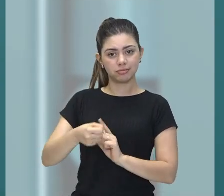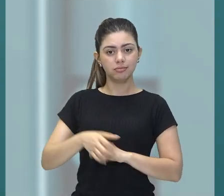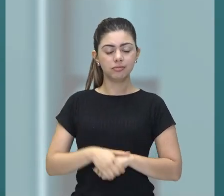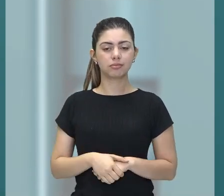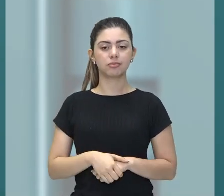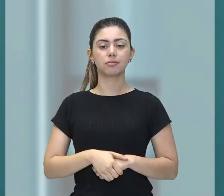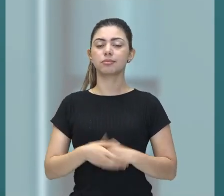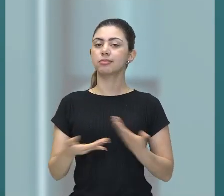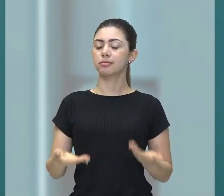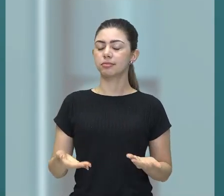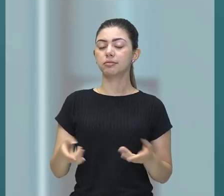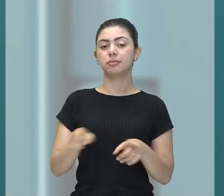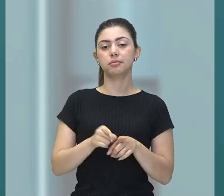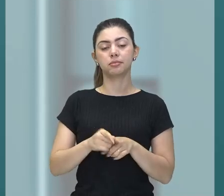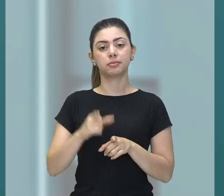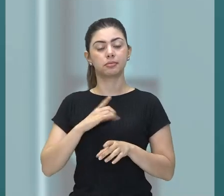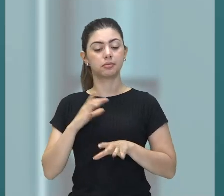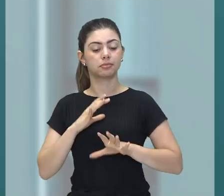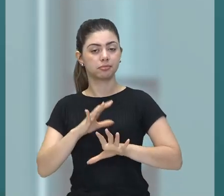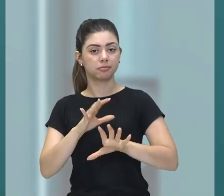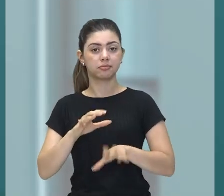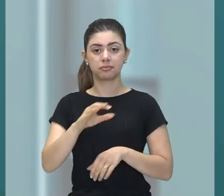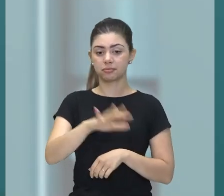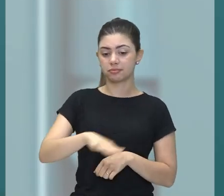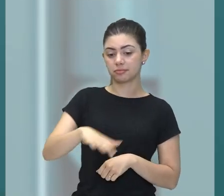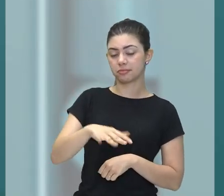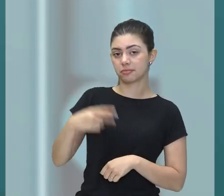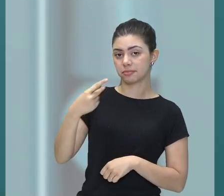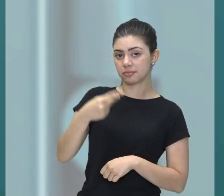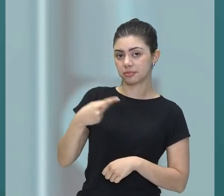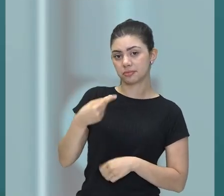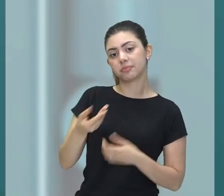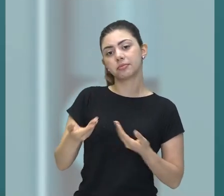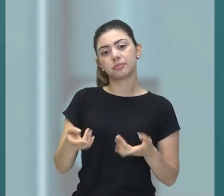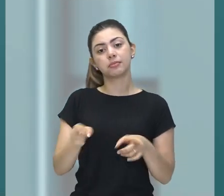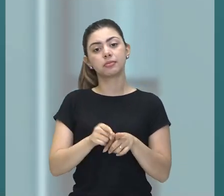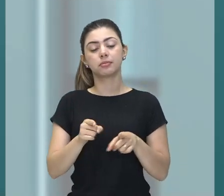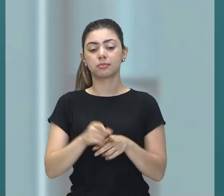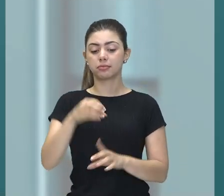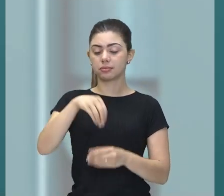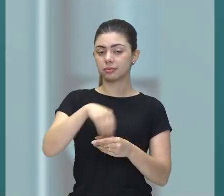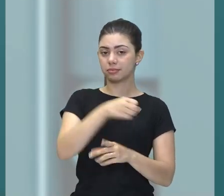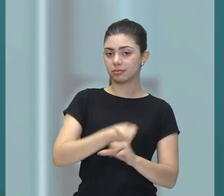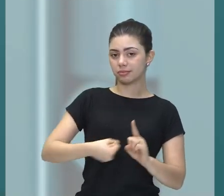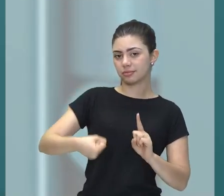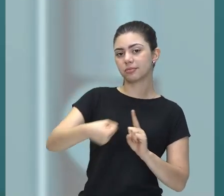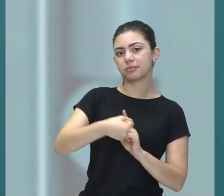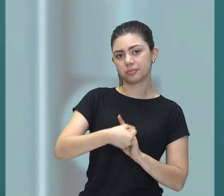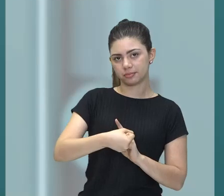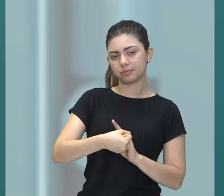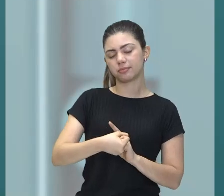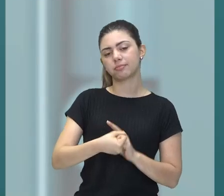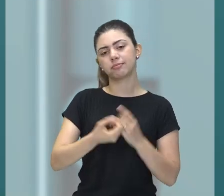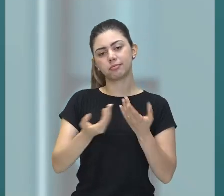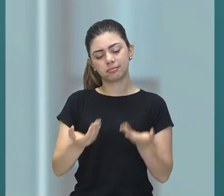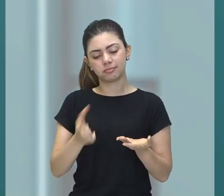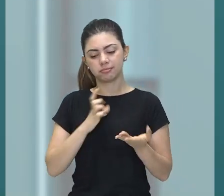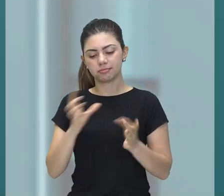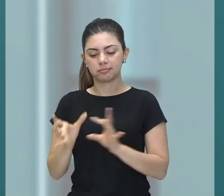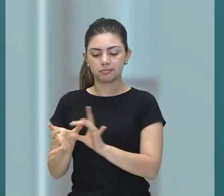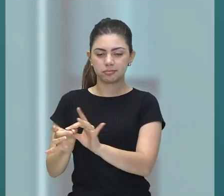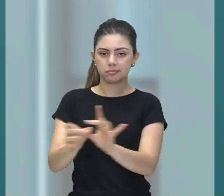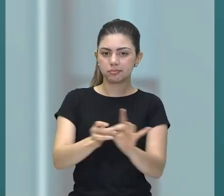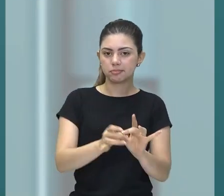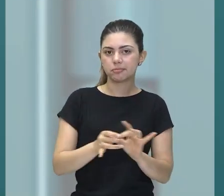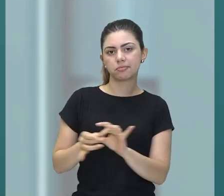Ele tem influência na política e ele tem muita influência na sociedade. Então, ele está ali presente